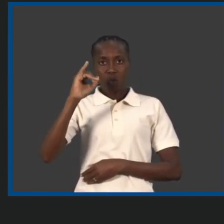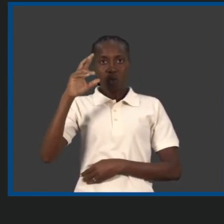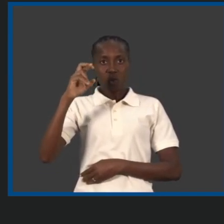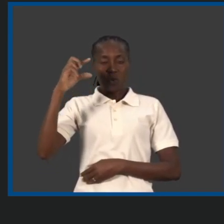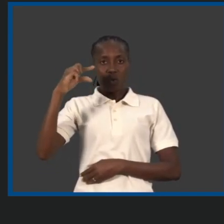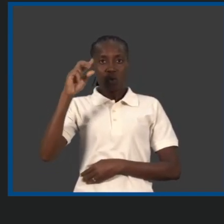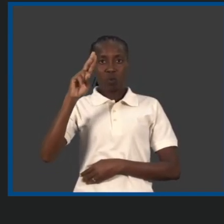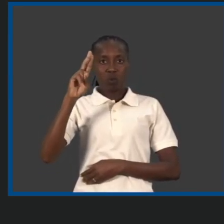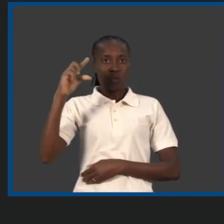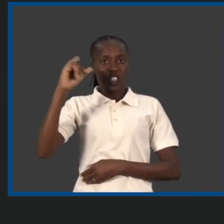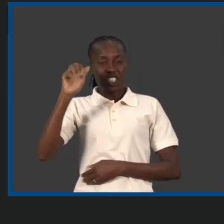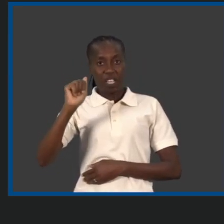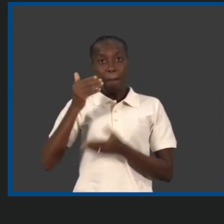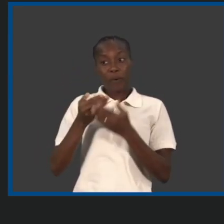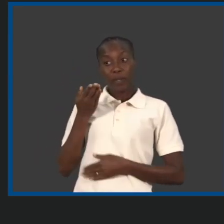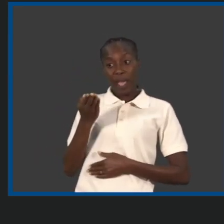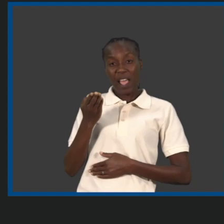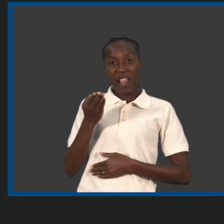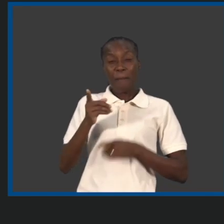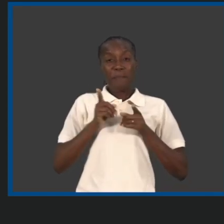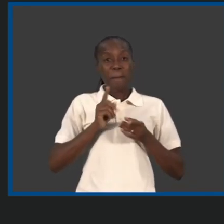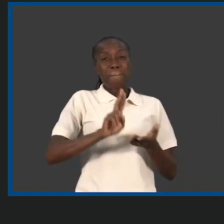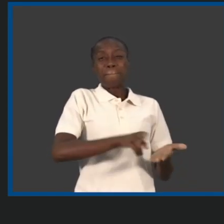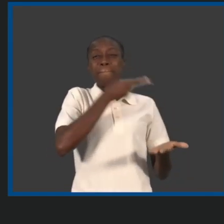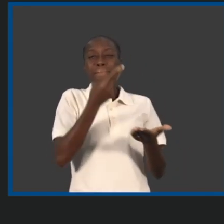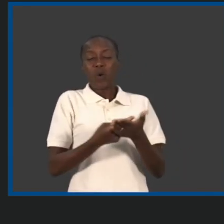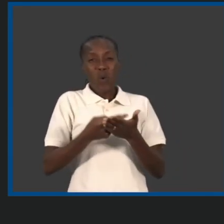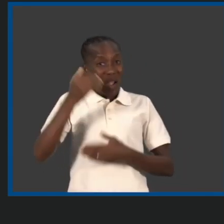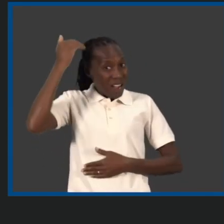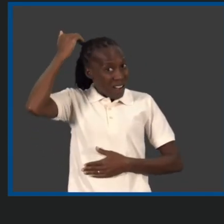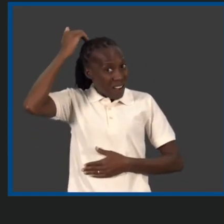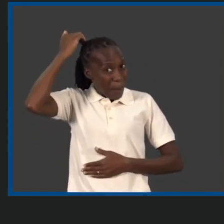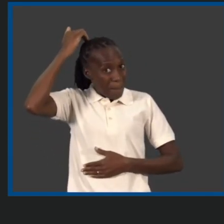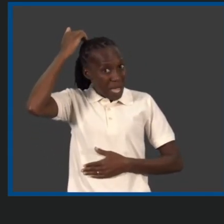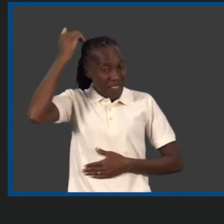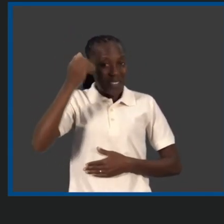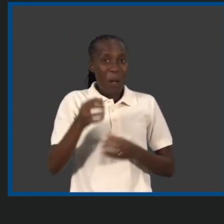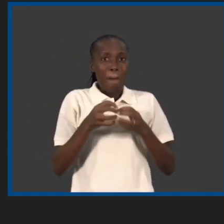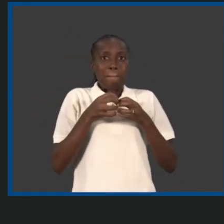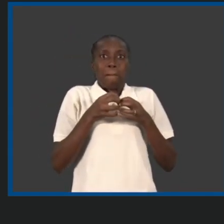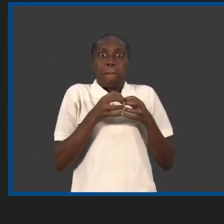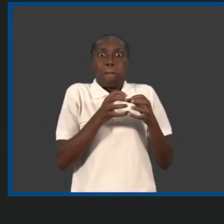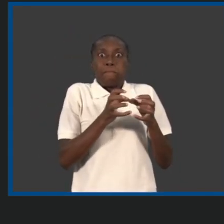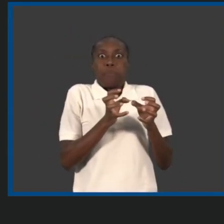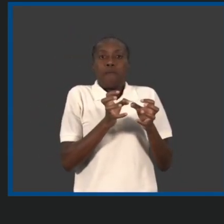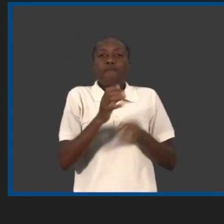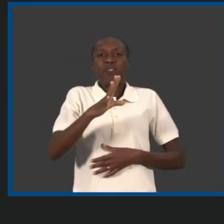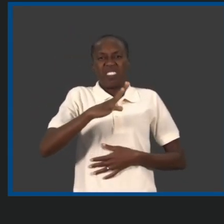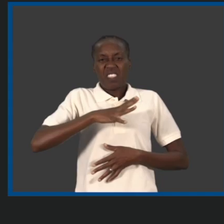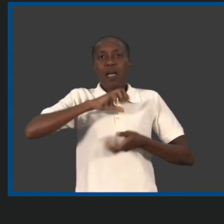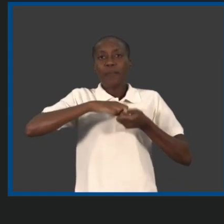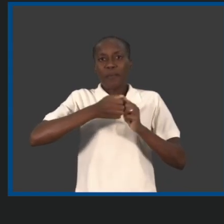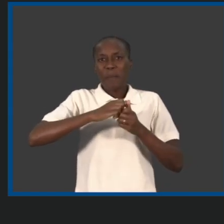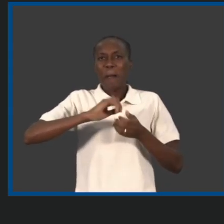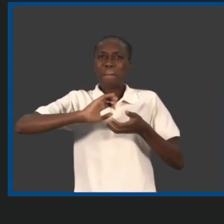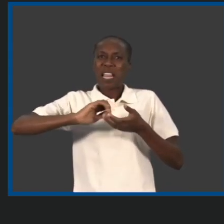Por quê? Porque ela, quando caiu, dizem que rachou a cabeça. Então, tinha um líquido